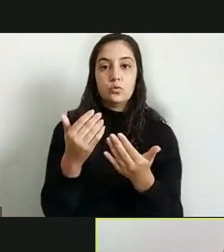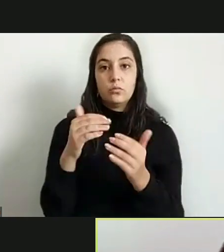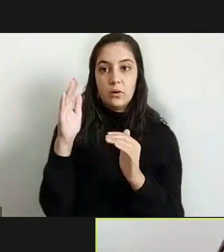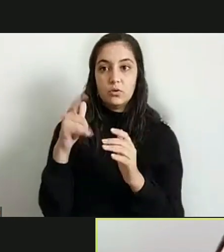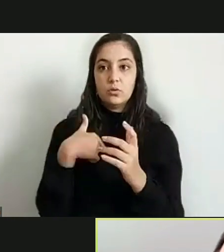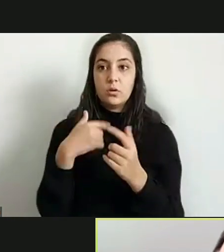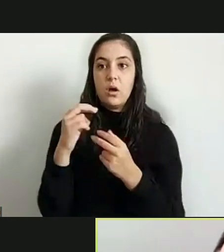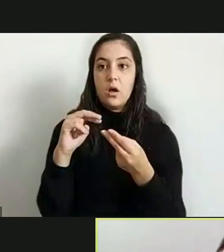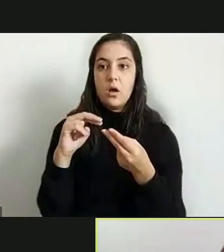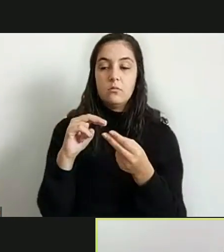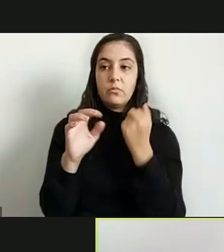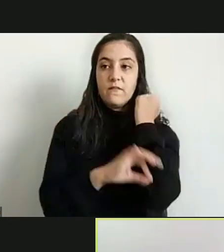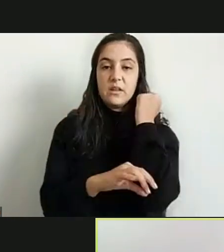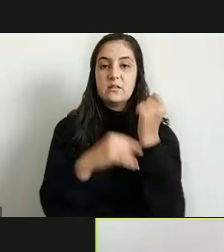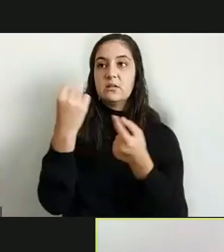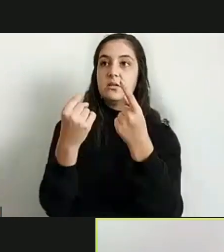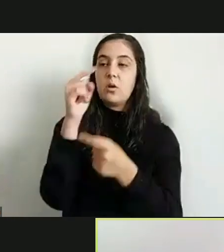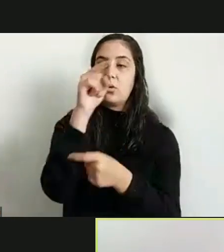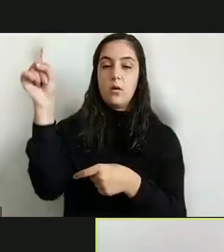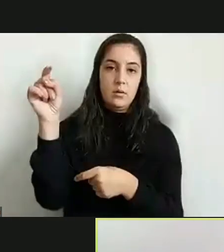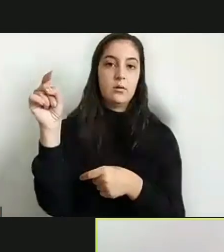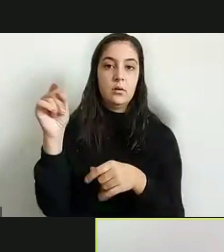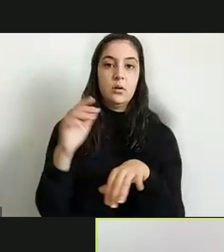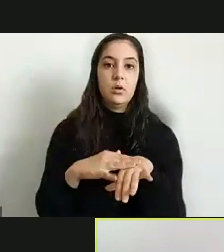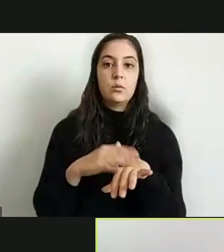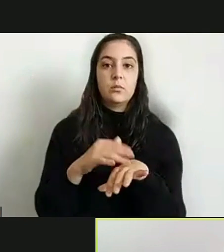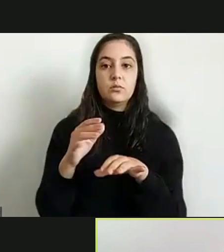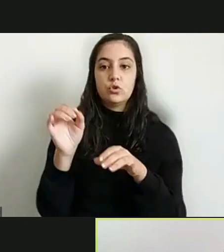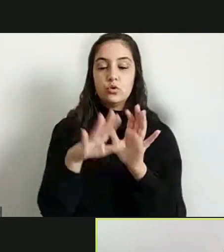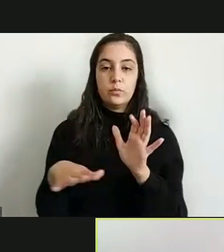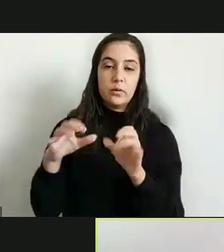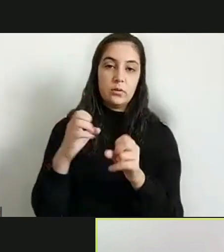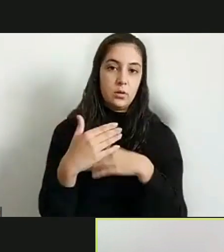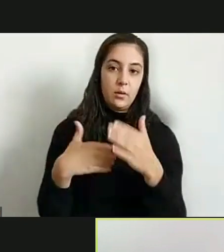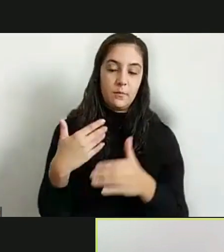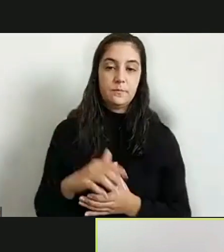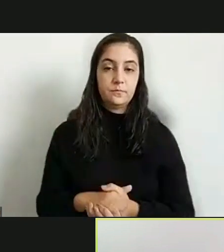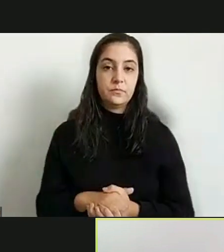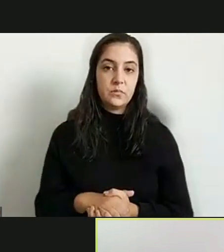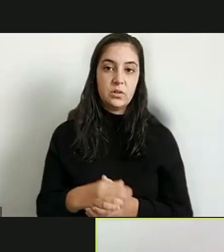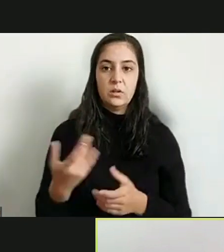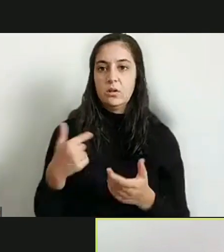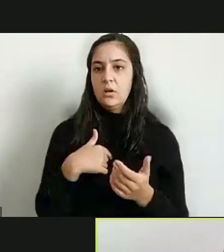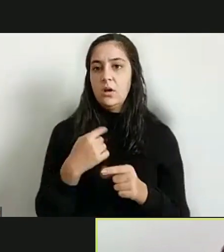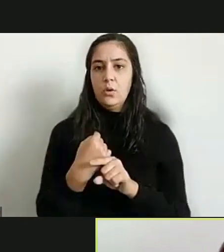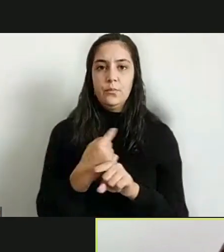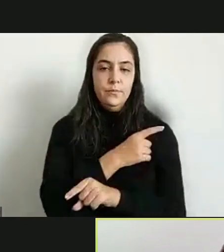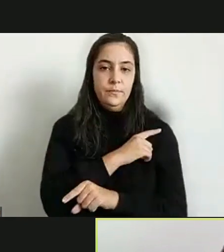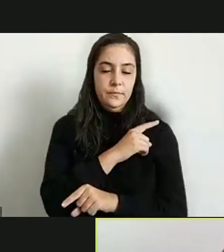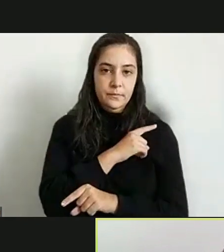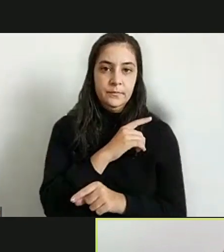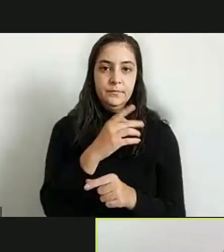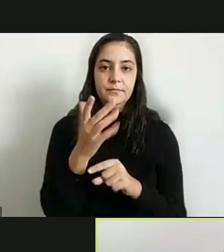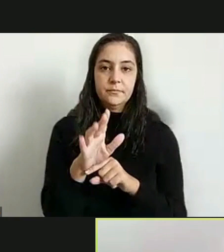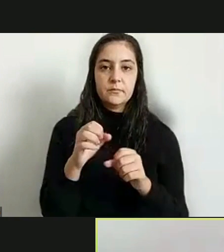interessante que isto esteja a acontecer, porque esses são também espaços de exercício da democracia. E temos entidades privadas, inclusive, a fazer este tipo de